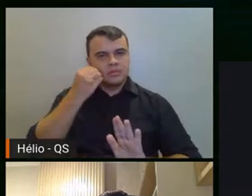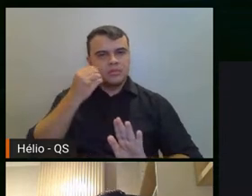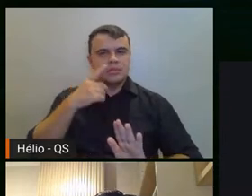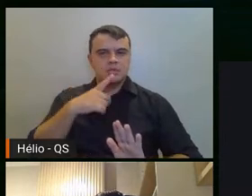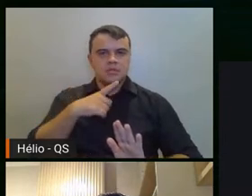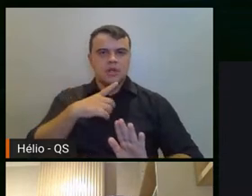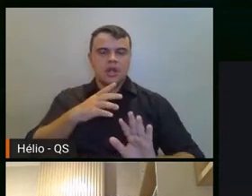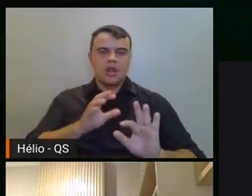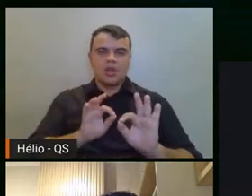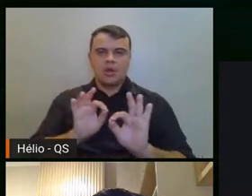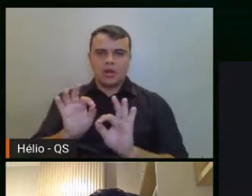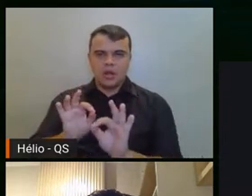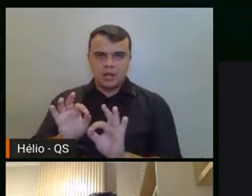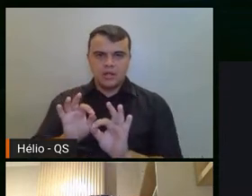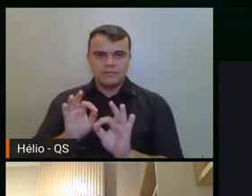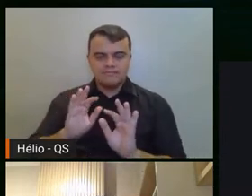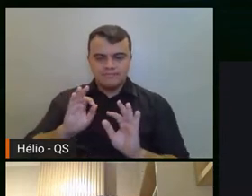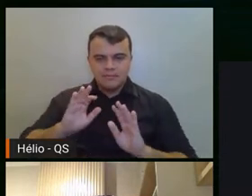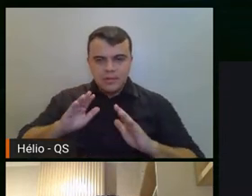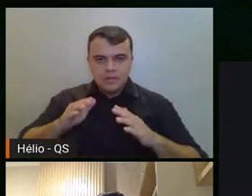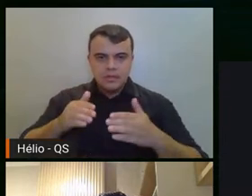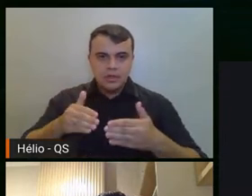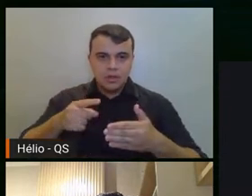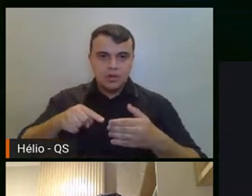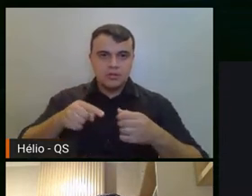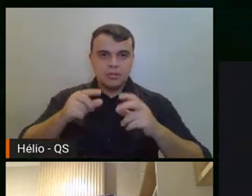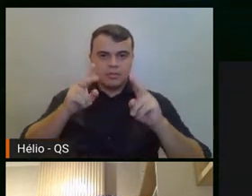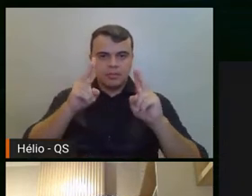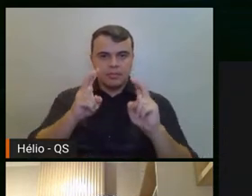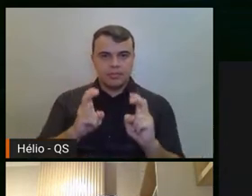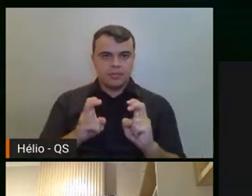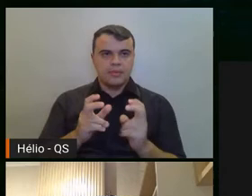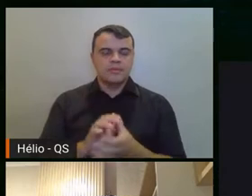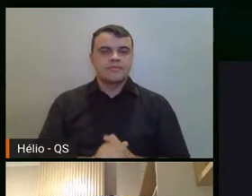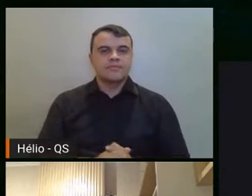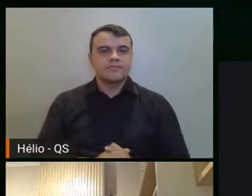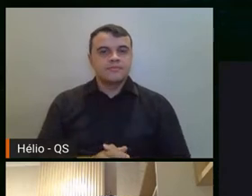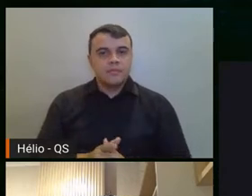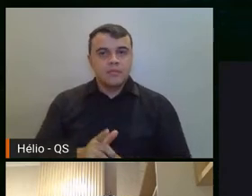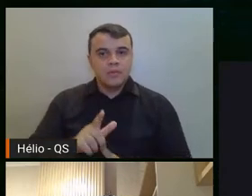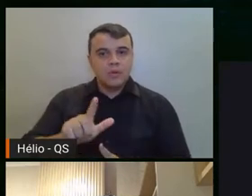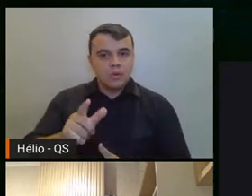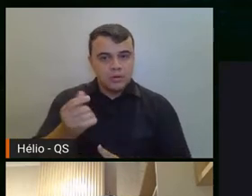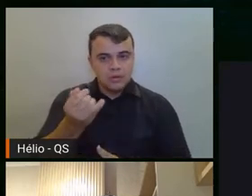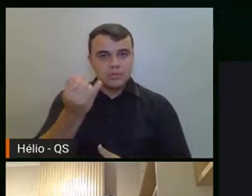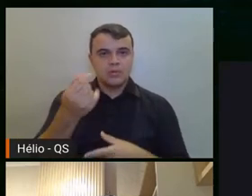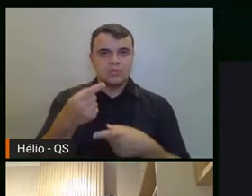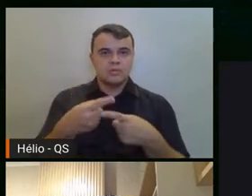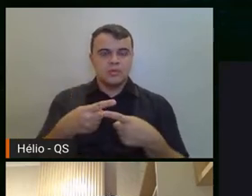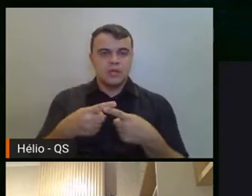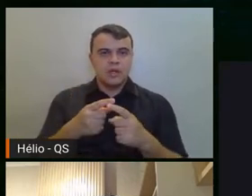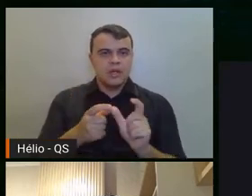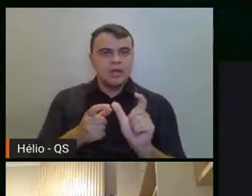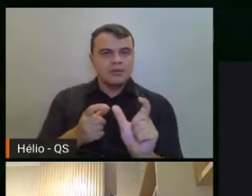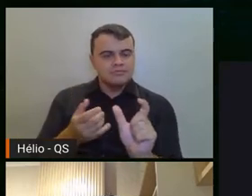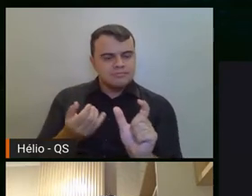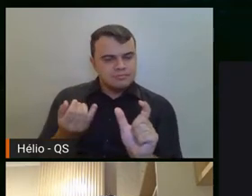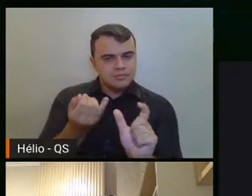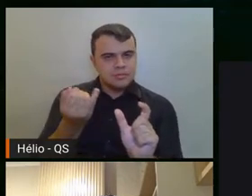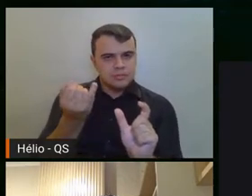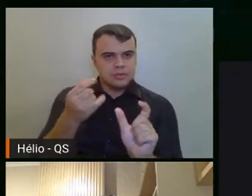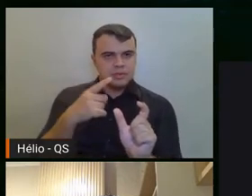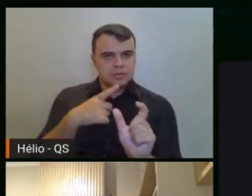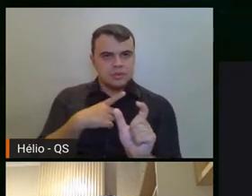organizada linearmente dentro aqui dos módulos do bootcamp uma outra coisa importante galera uma aba que é essencial aqui